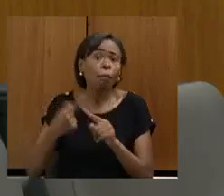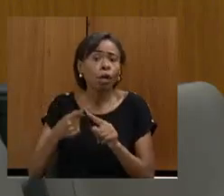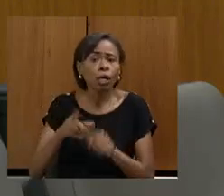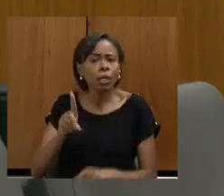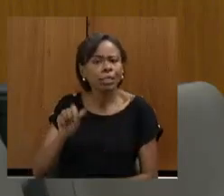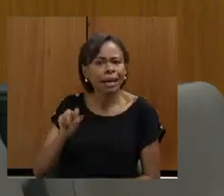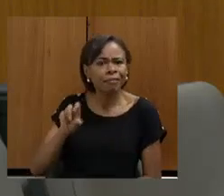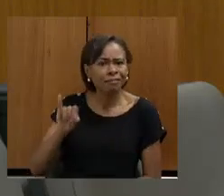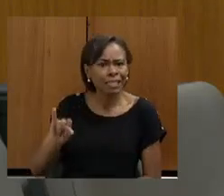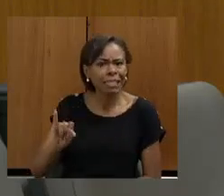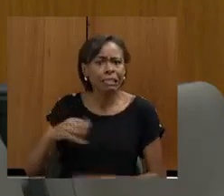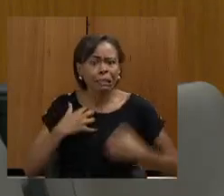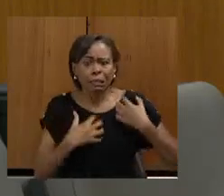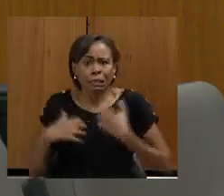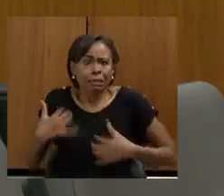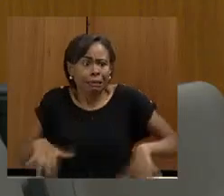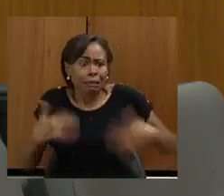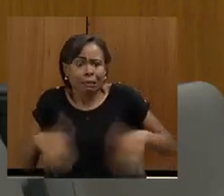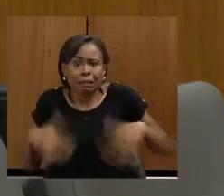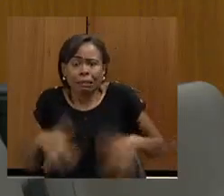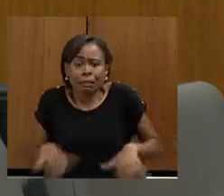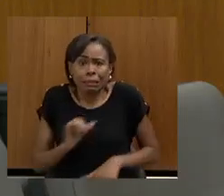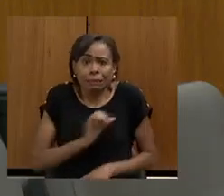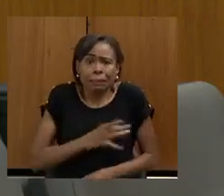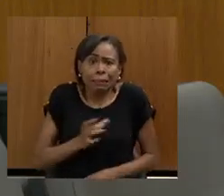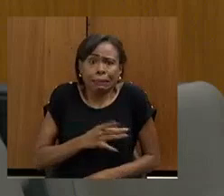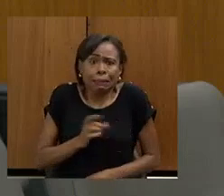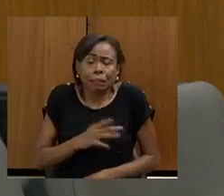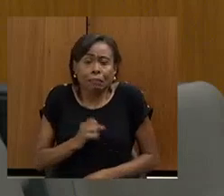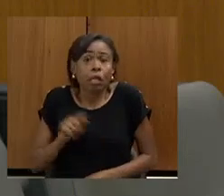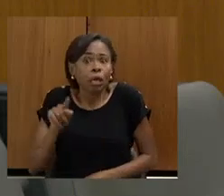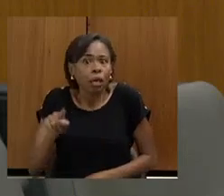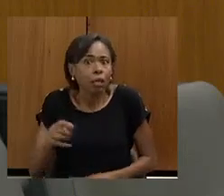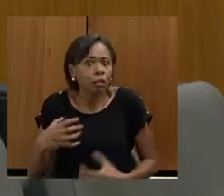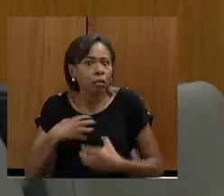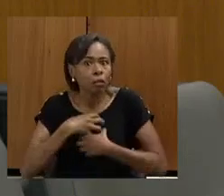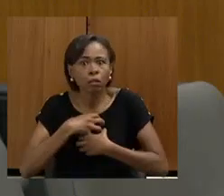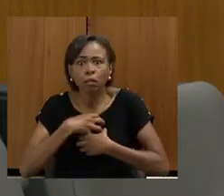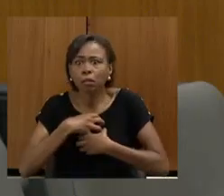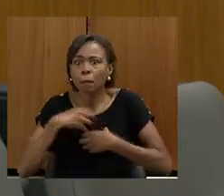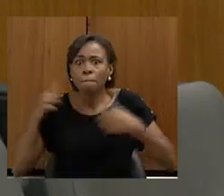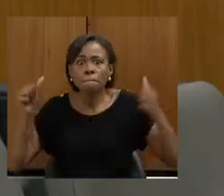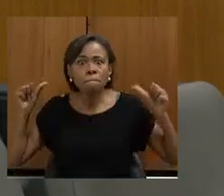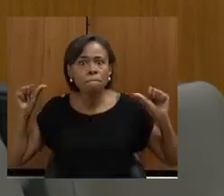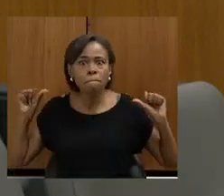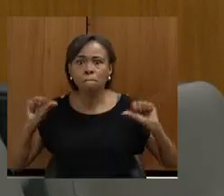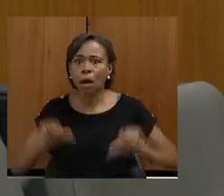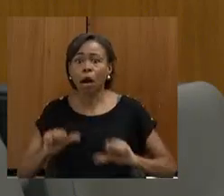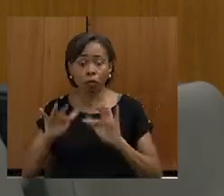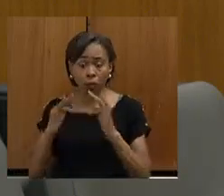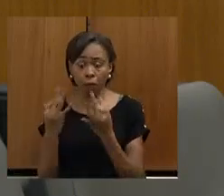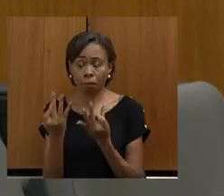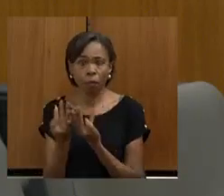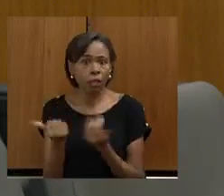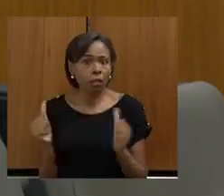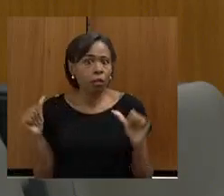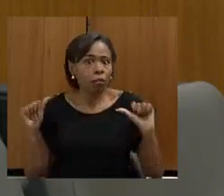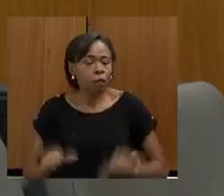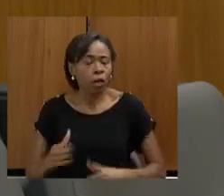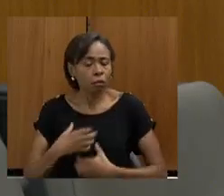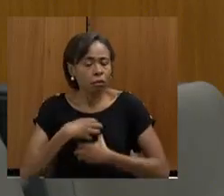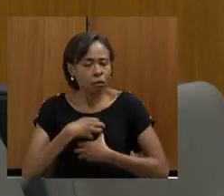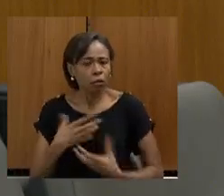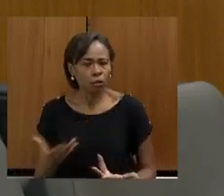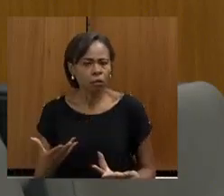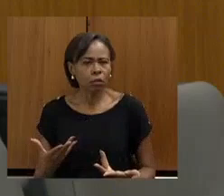crises de pânico até hoje e ele está muito mal, ele está mal, a família está mal. Não temos nada